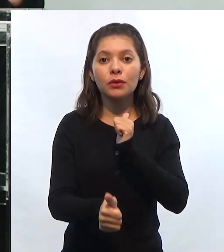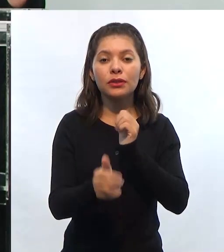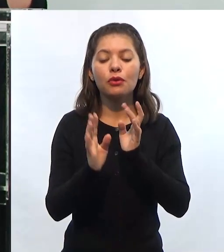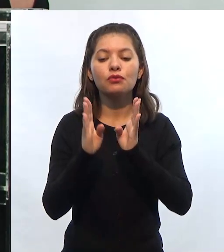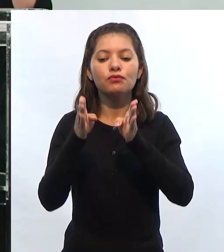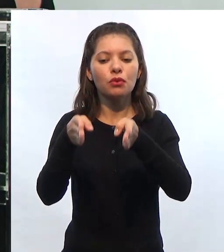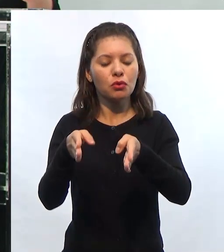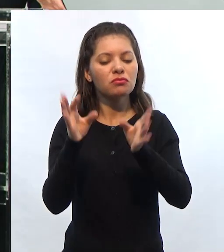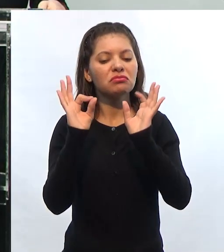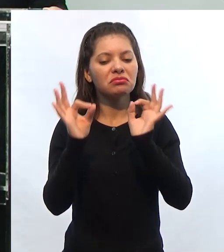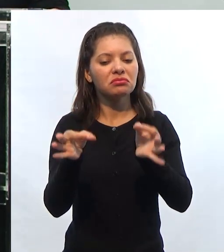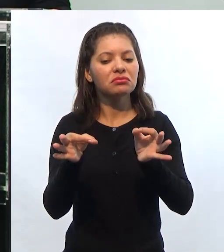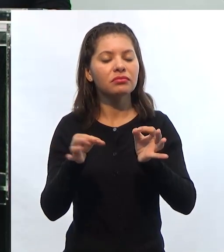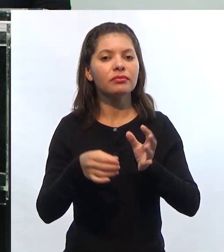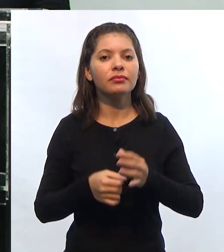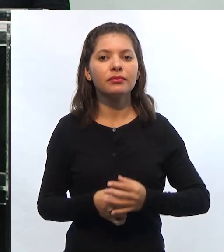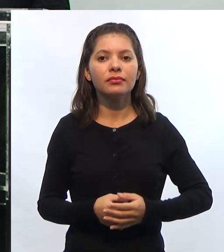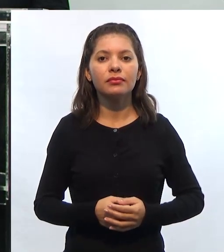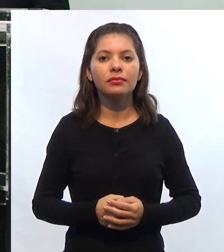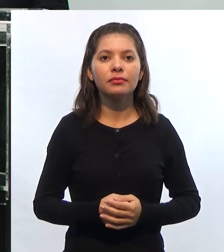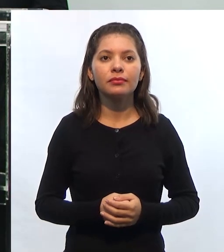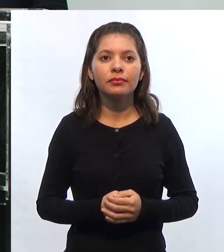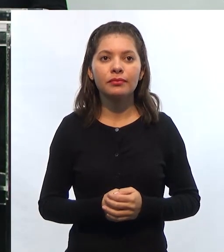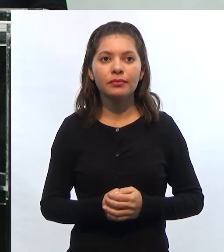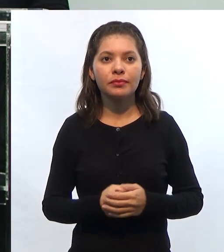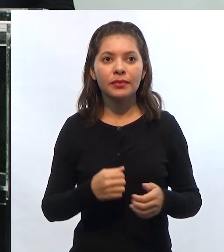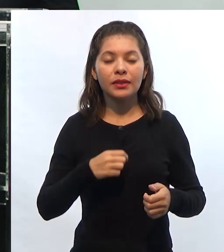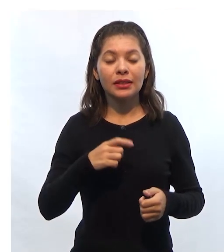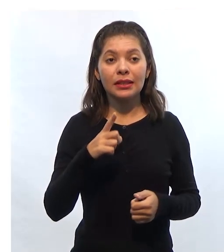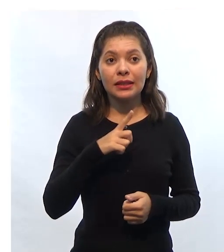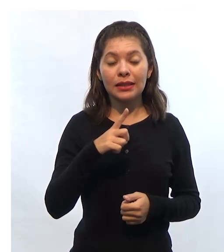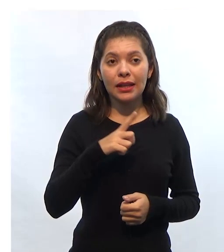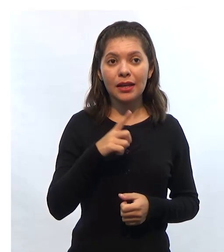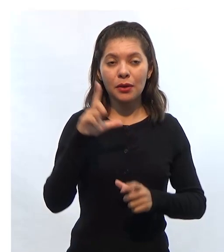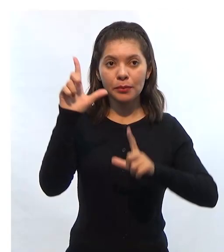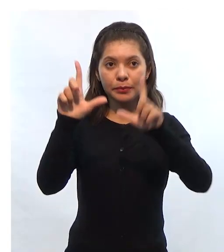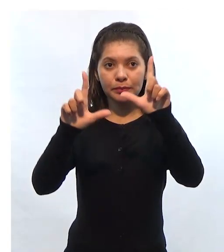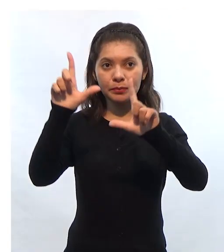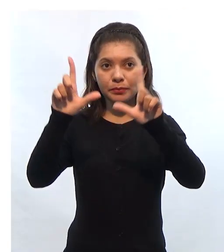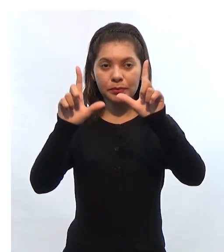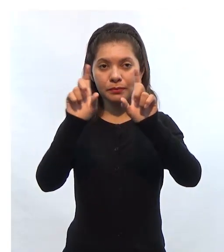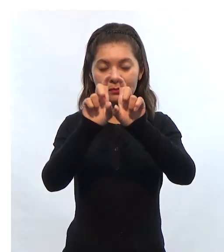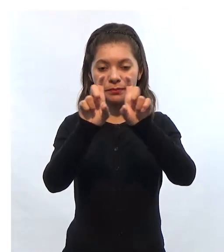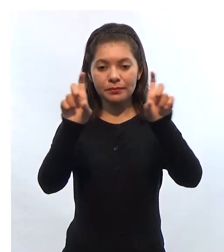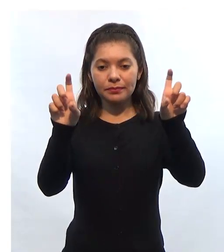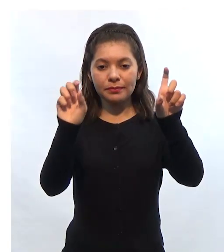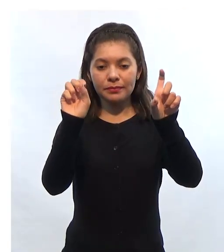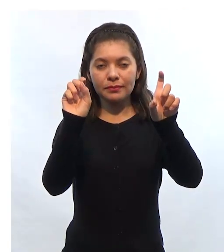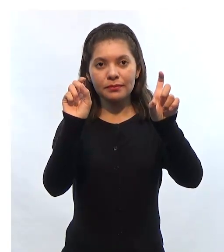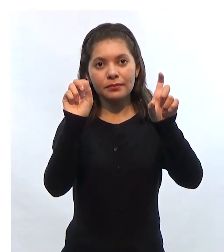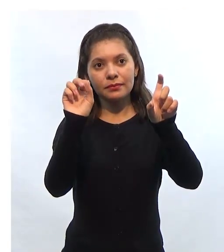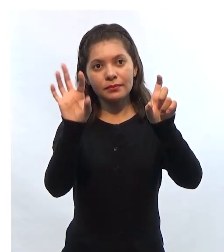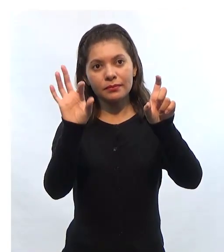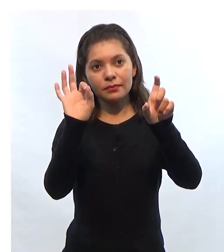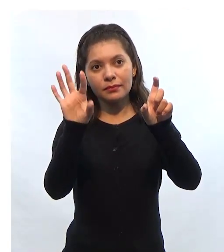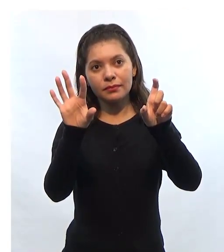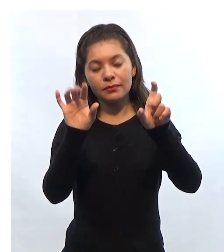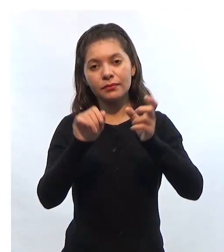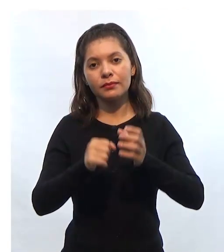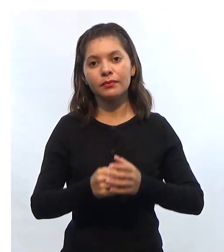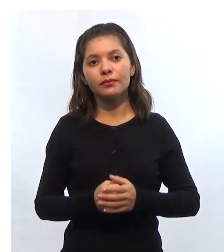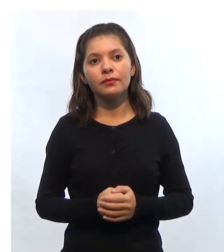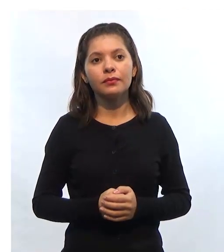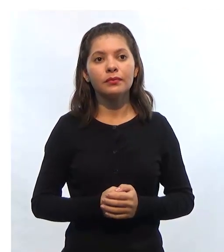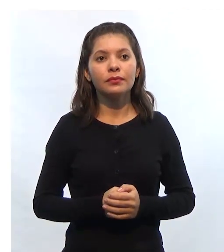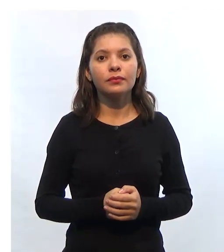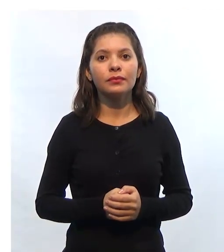né, bem segmentado mesmo. E existe o micromarketing, que é o marketing de 1 para 1,